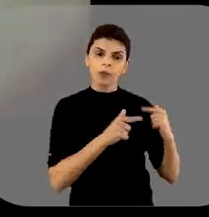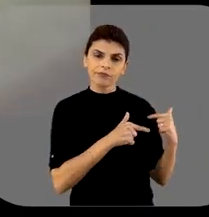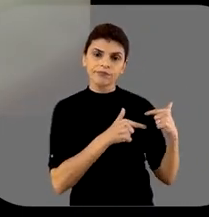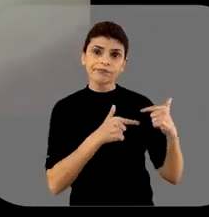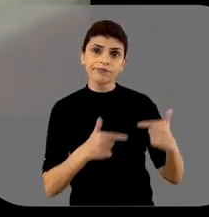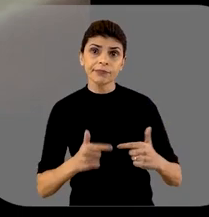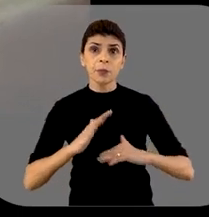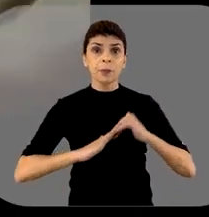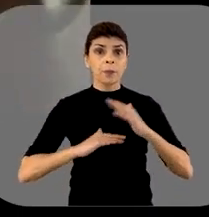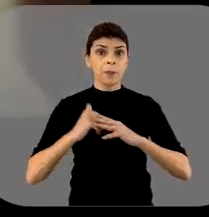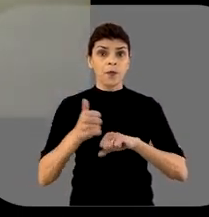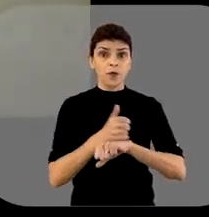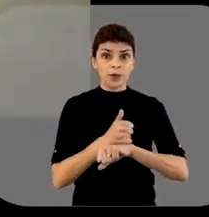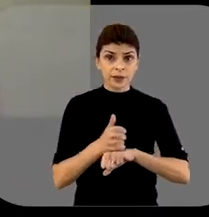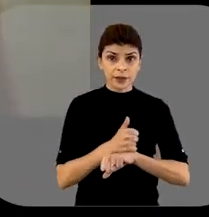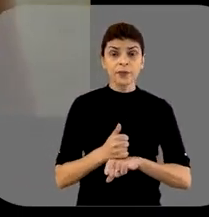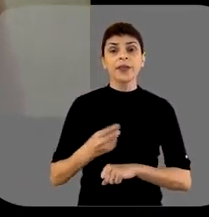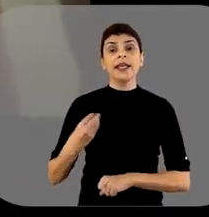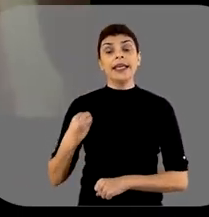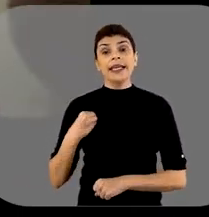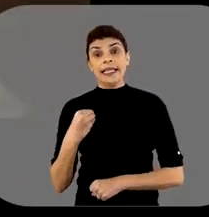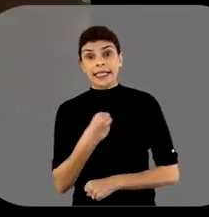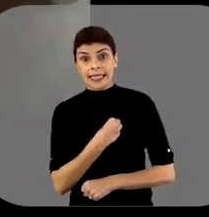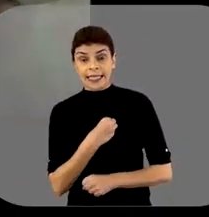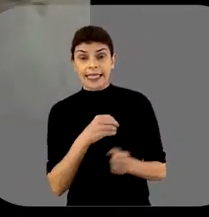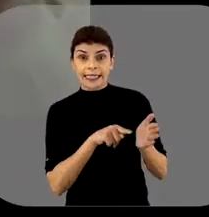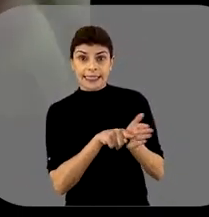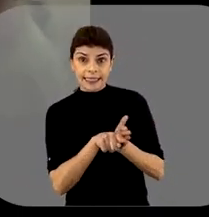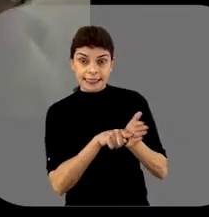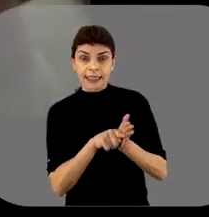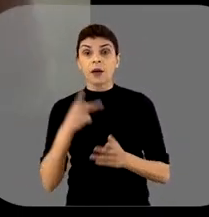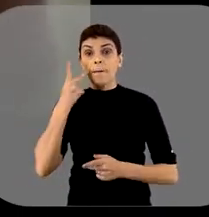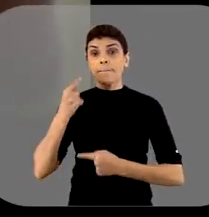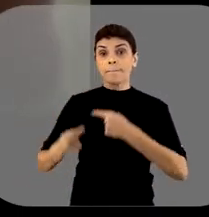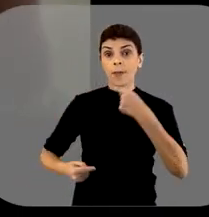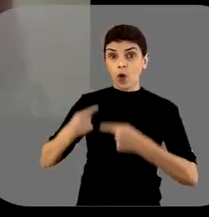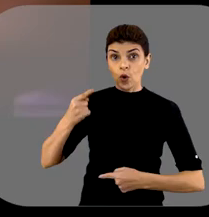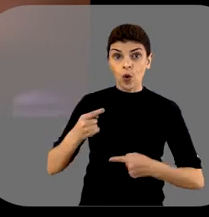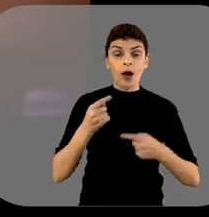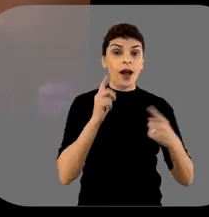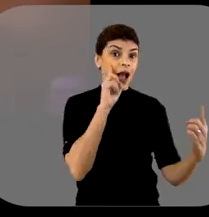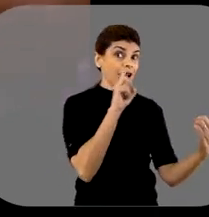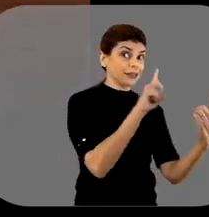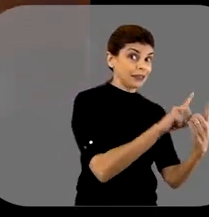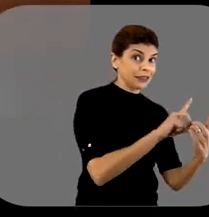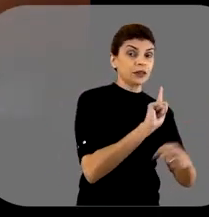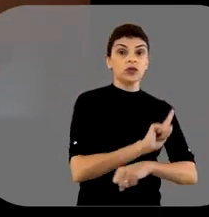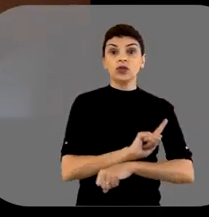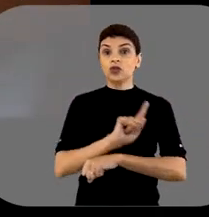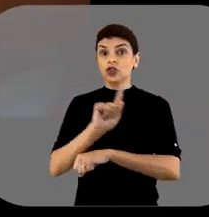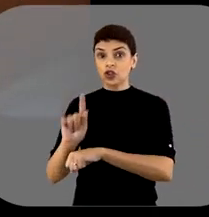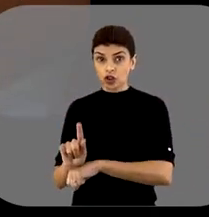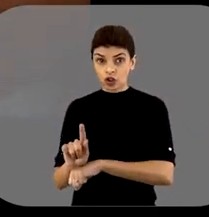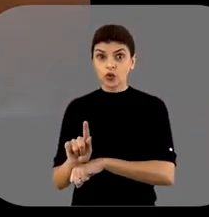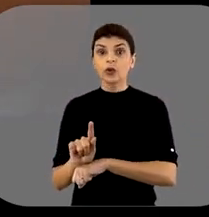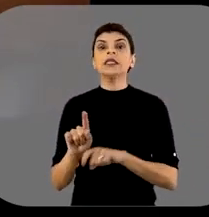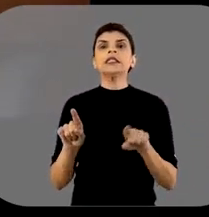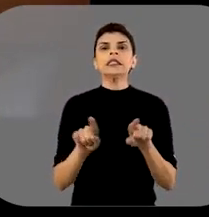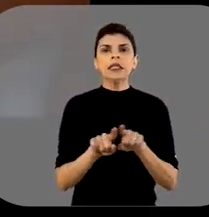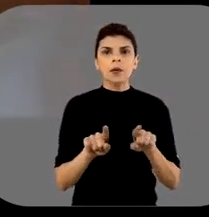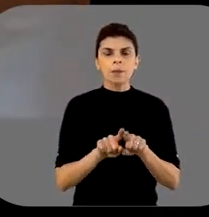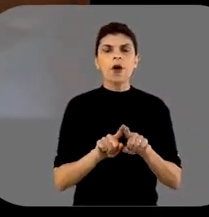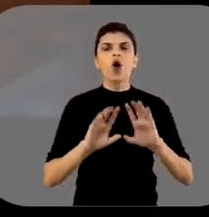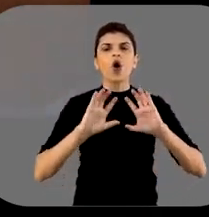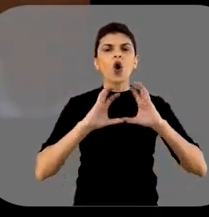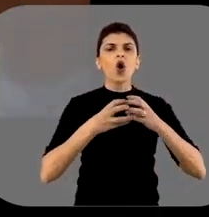inseparabilidade entre clínica e política, entre atenção e gestão, aumento do